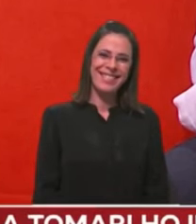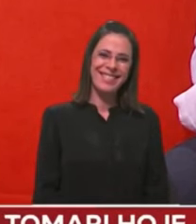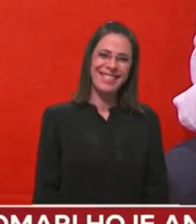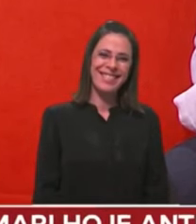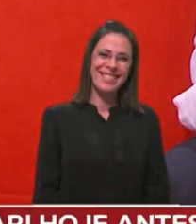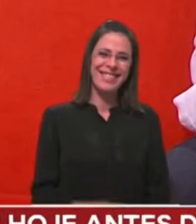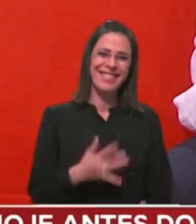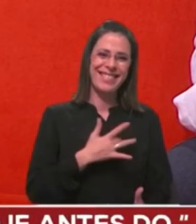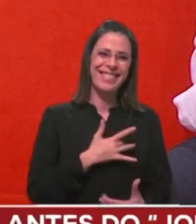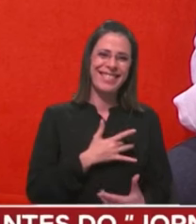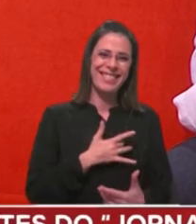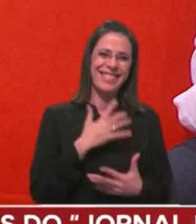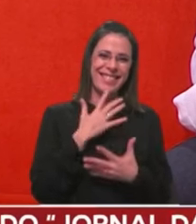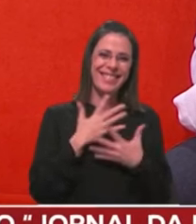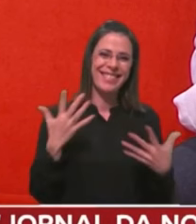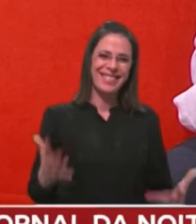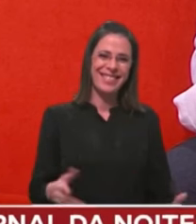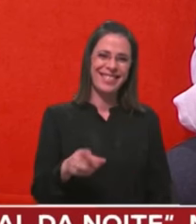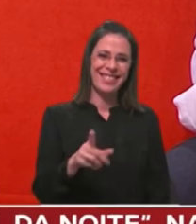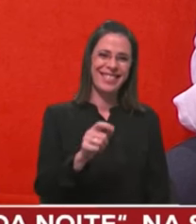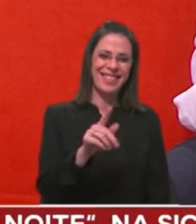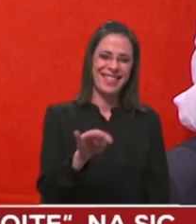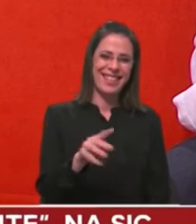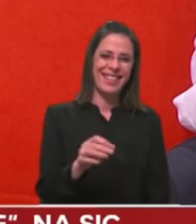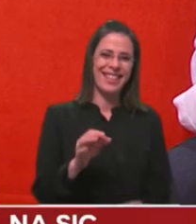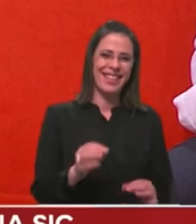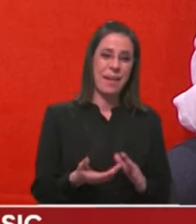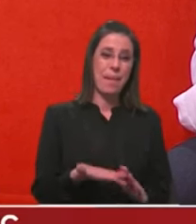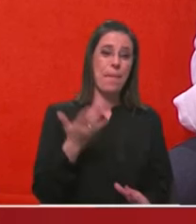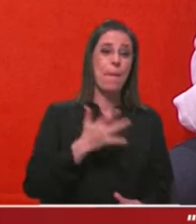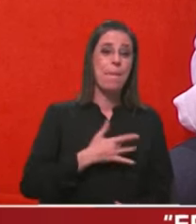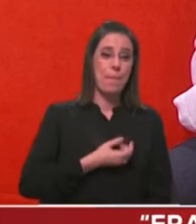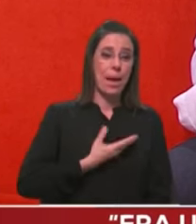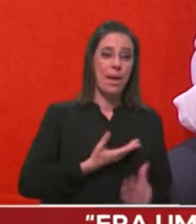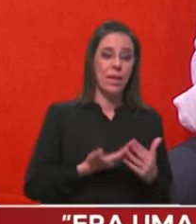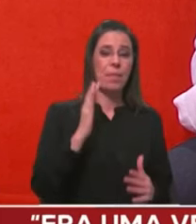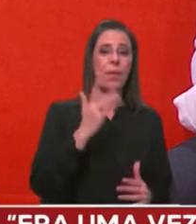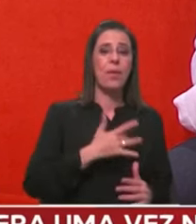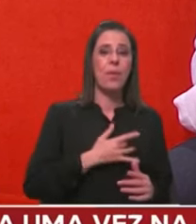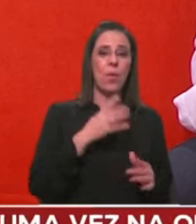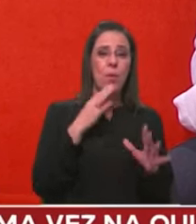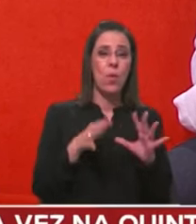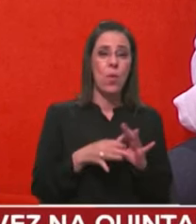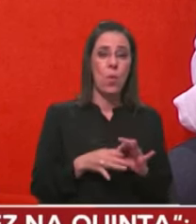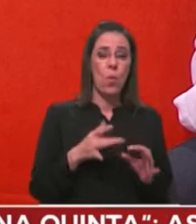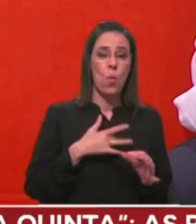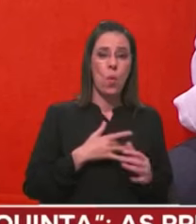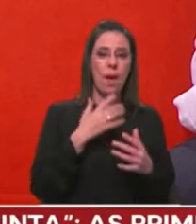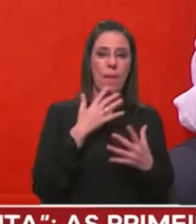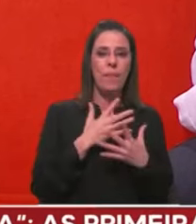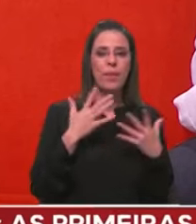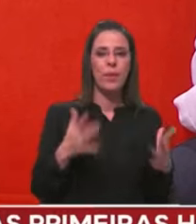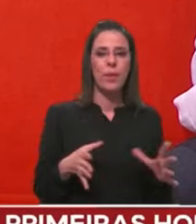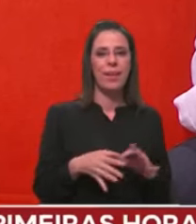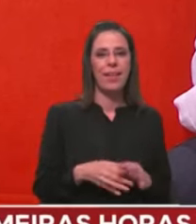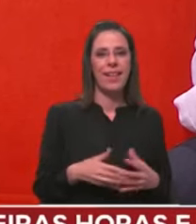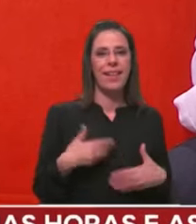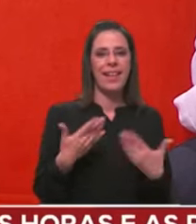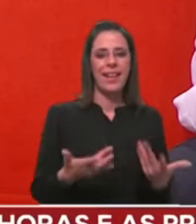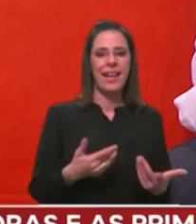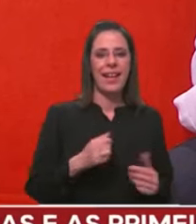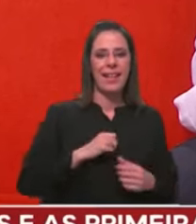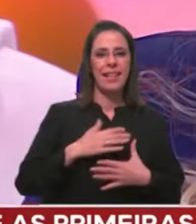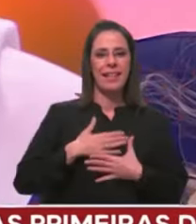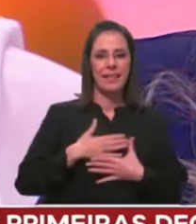Mas eu tenho um amor gigante pela Elsa, está acima da paixão. É isso, primeiro uniu-nos um amor muito grande e depois, da